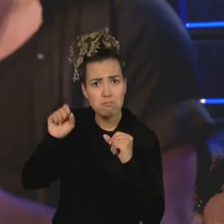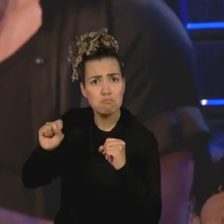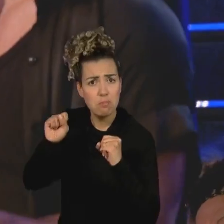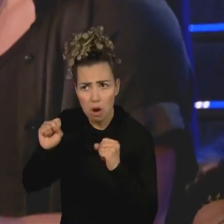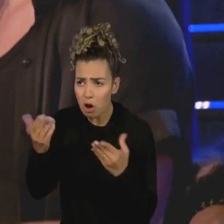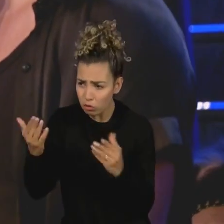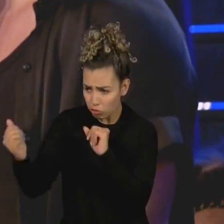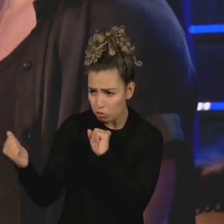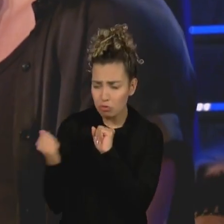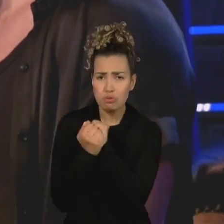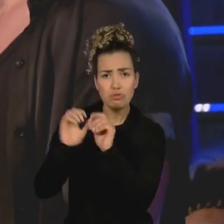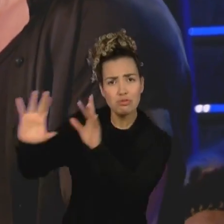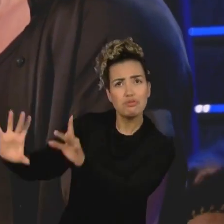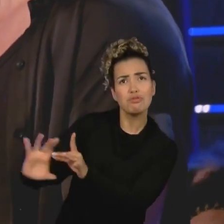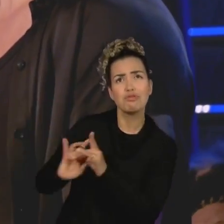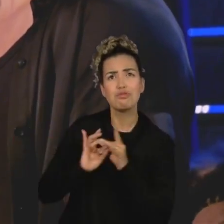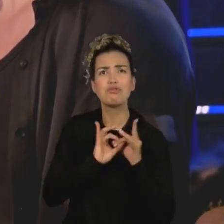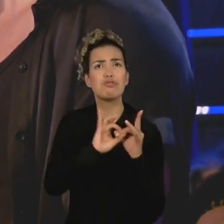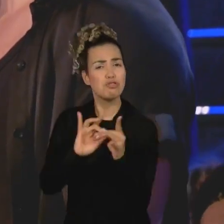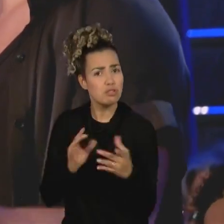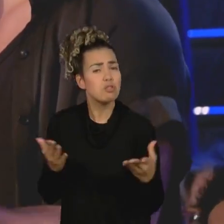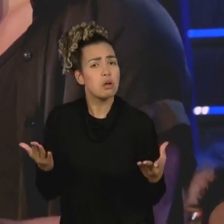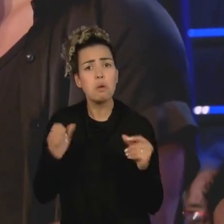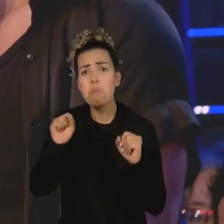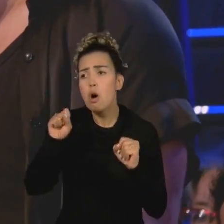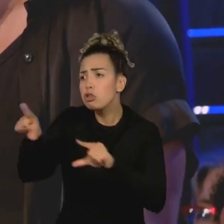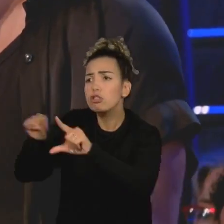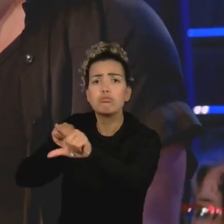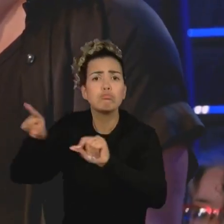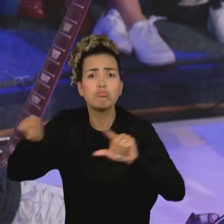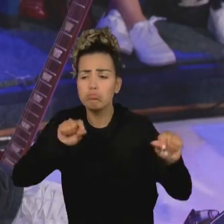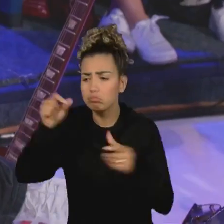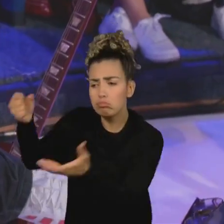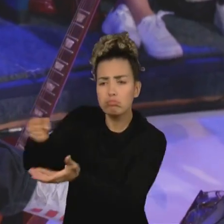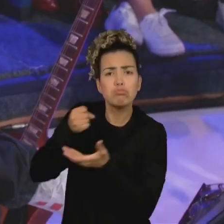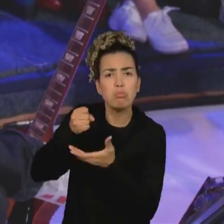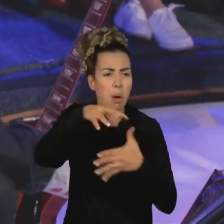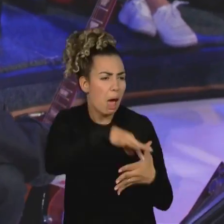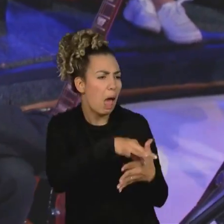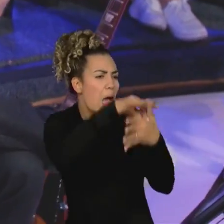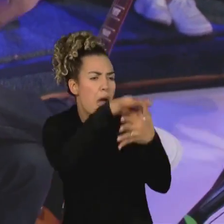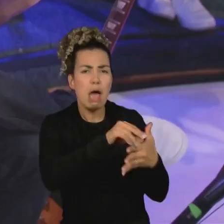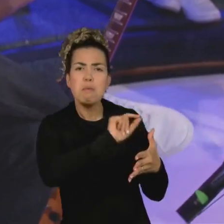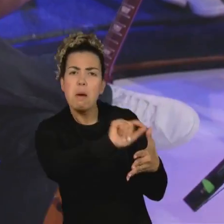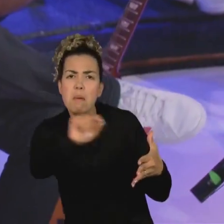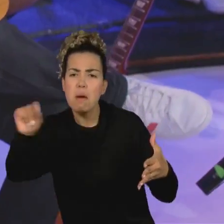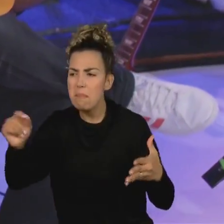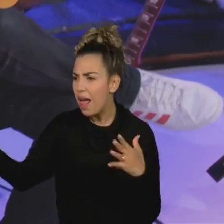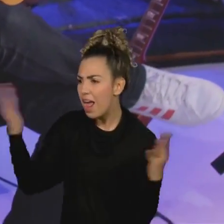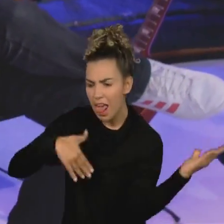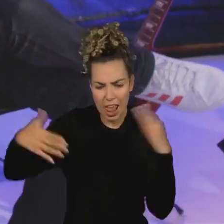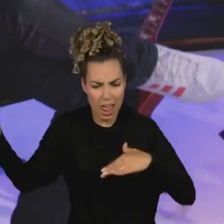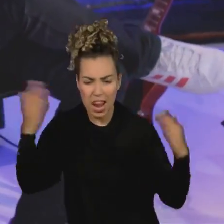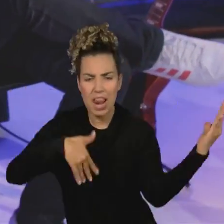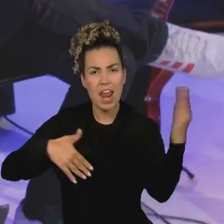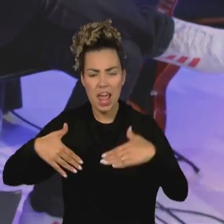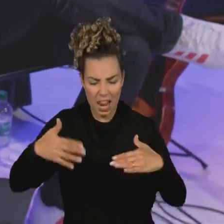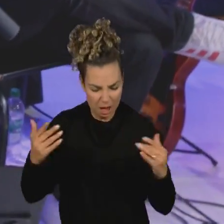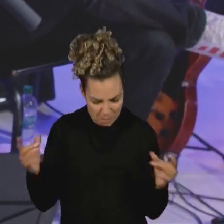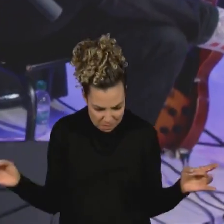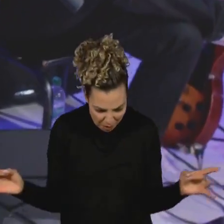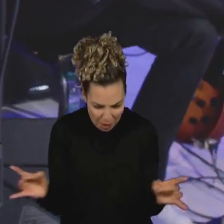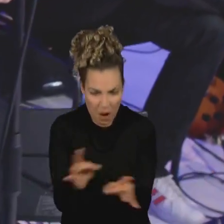SMI. Uma adega, uma garrafa, 1 quilo de alcatra foi quanto custou? Quando fui dançar a valsa, a